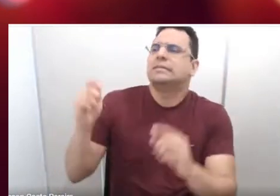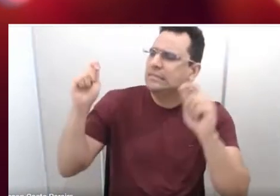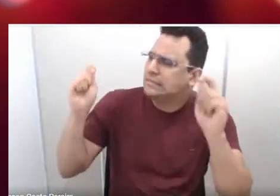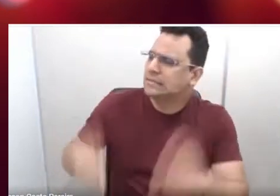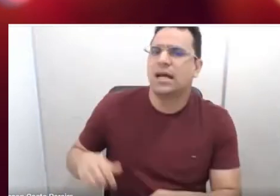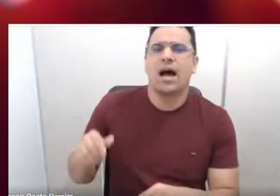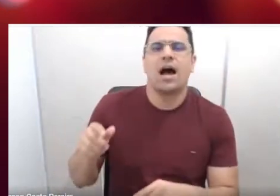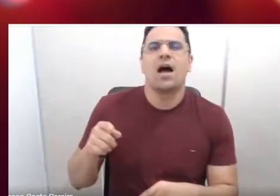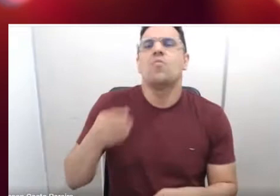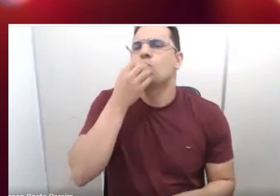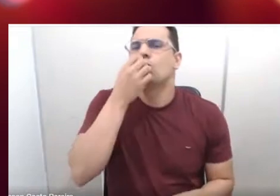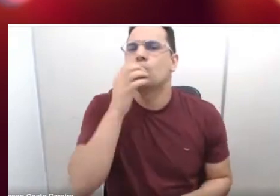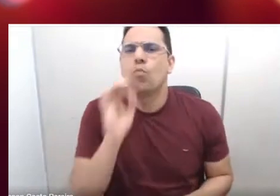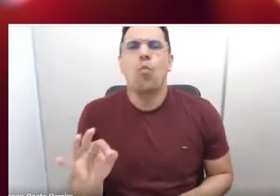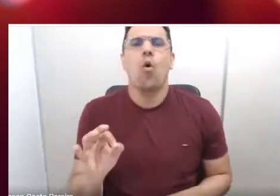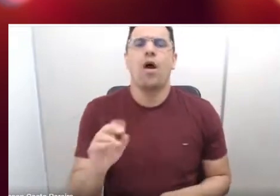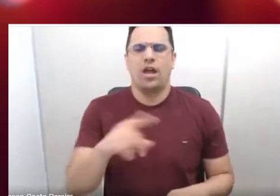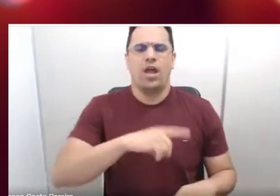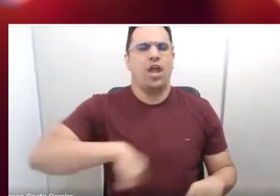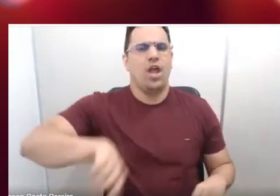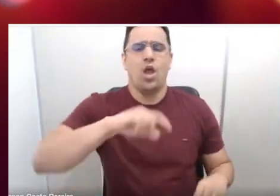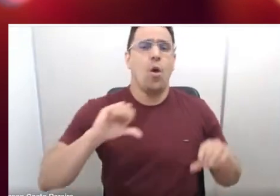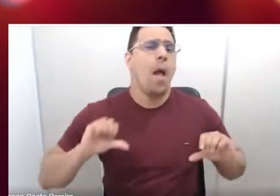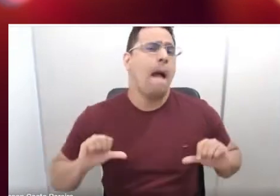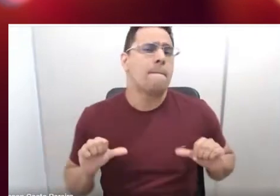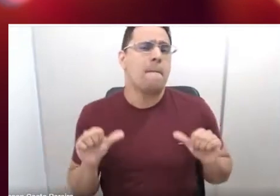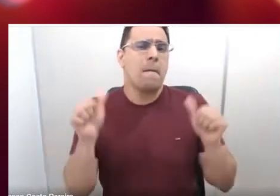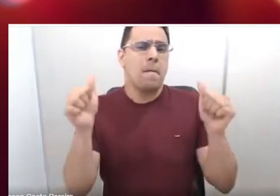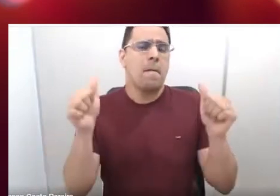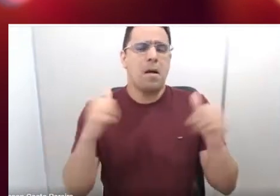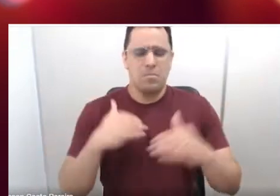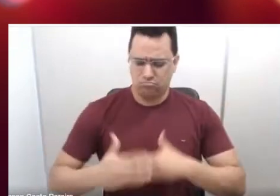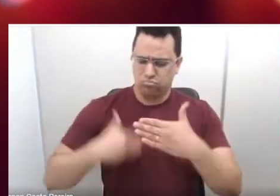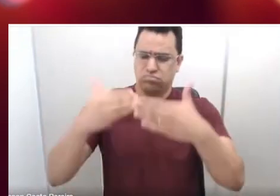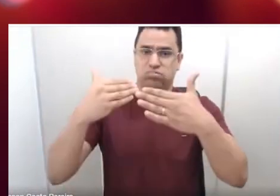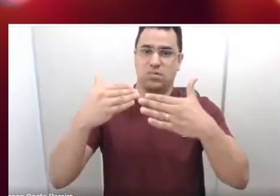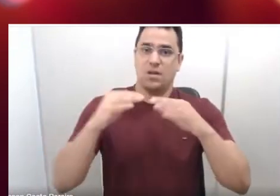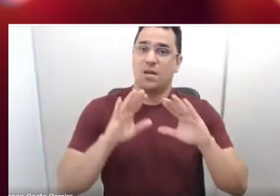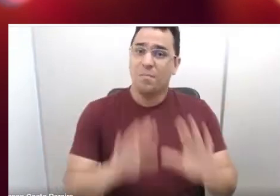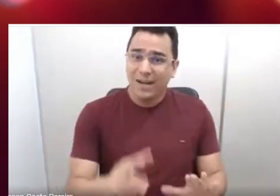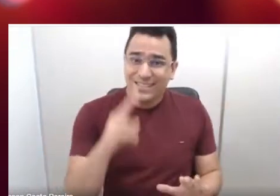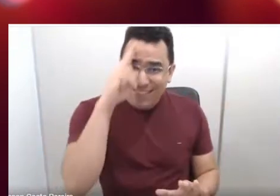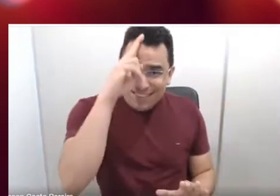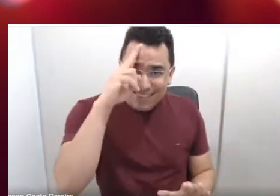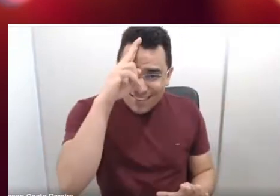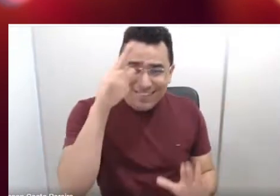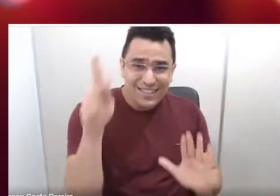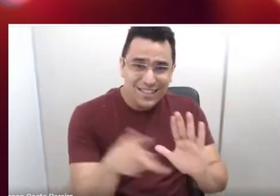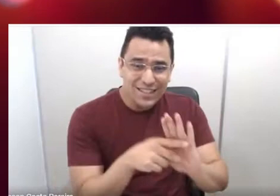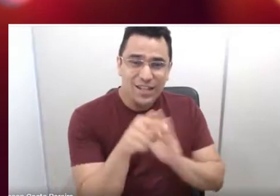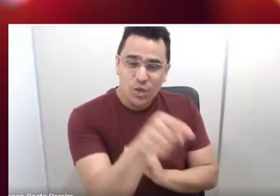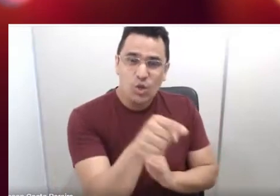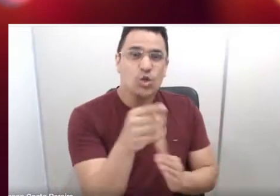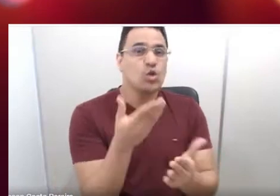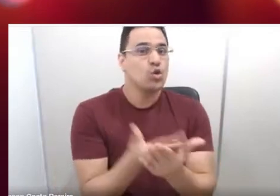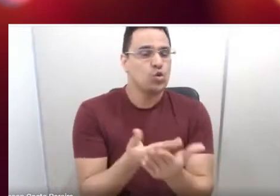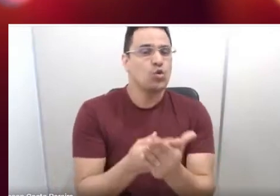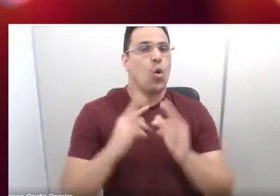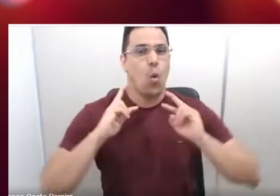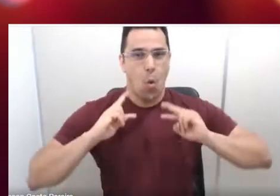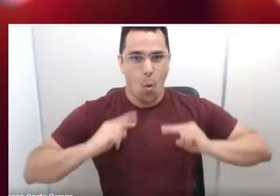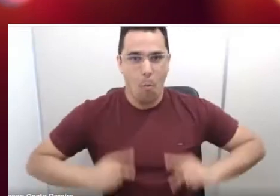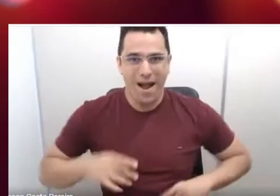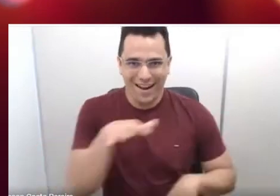mais ter um excelente desempenho. Na história, que é um curso de ciências humanas, em que pese a gente ter um número